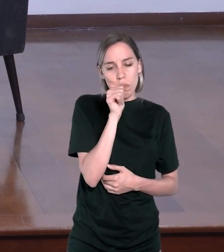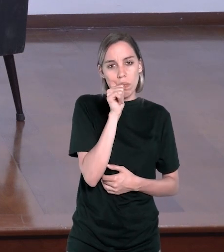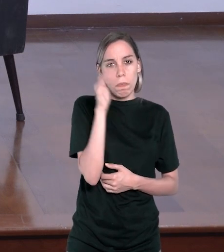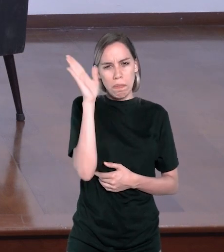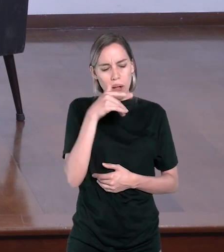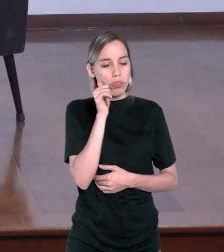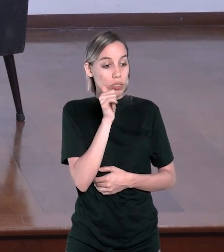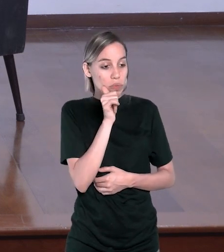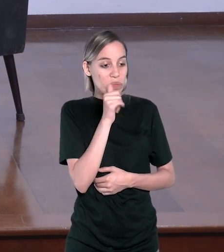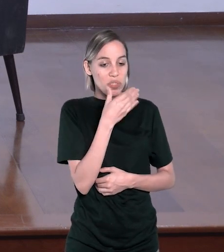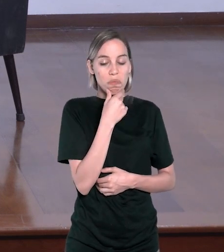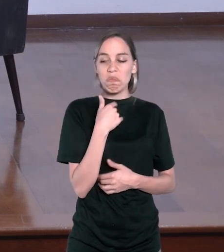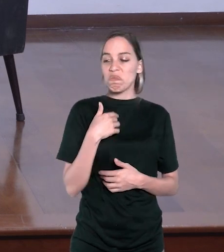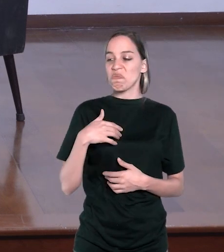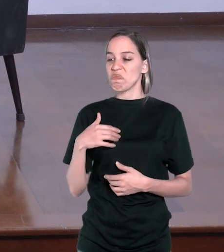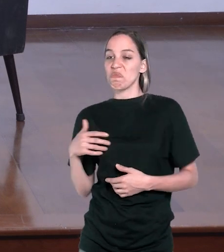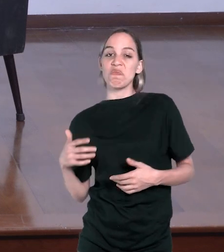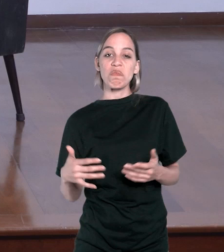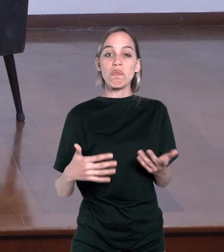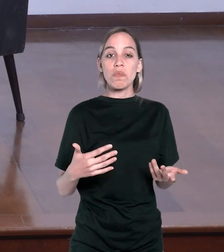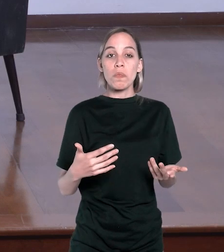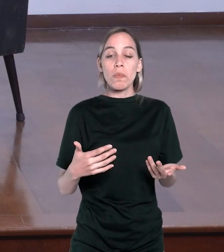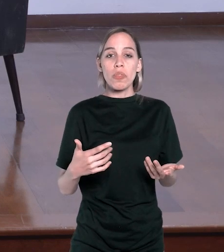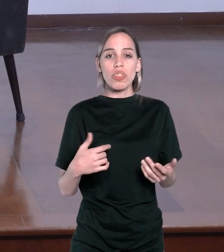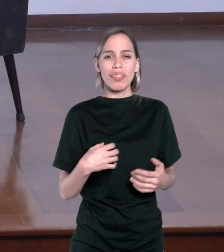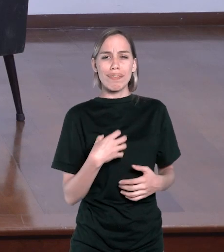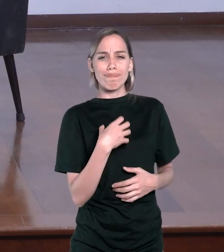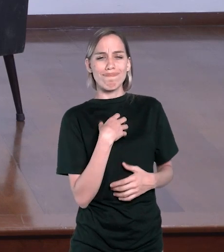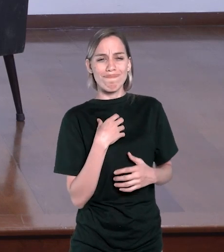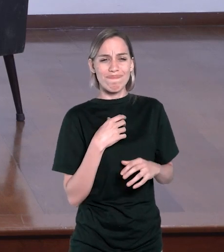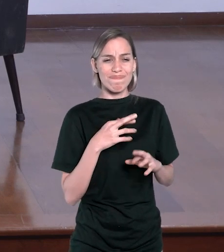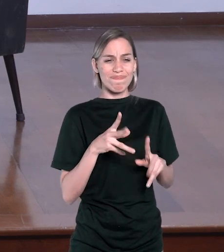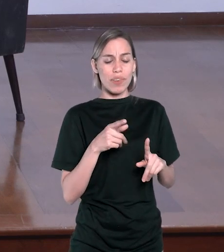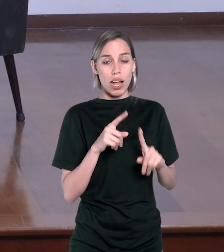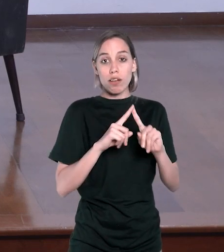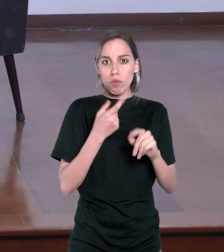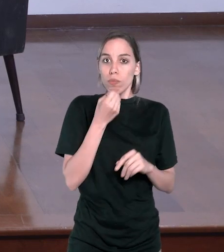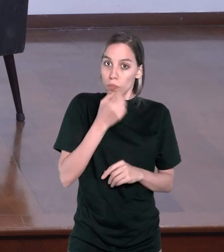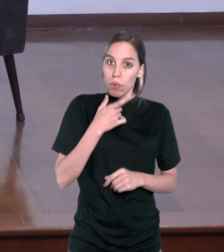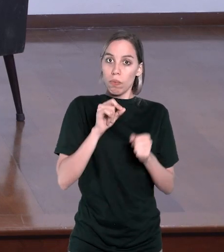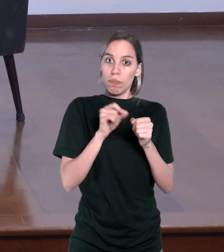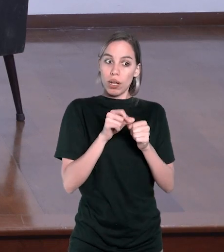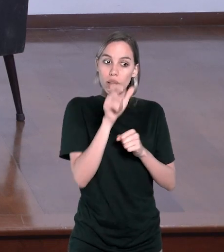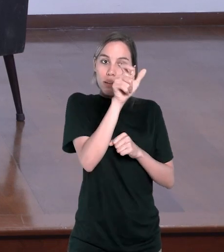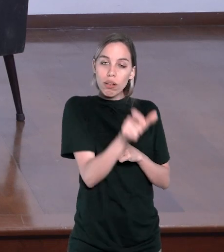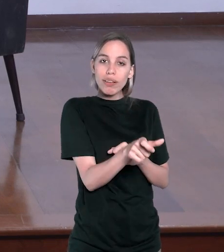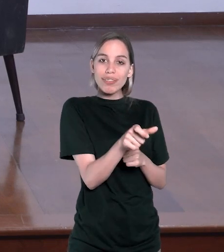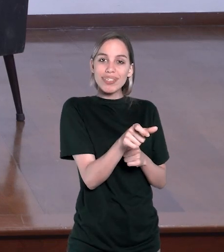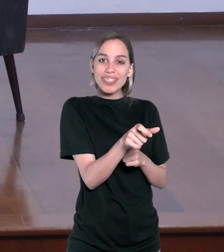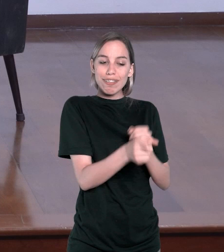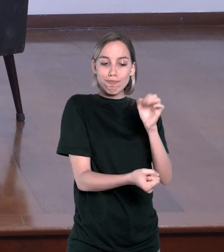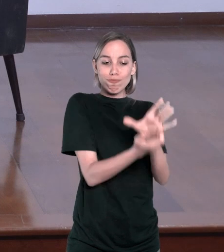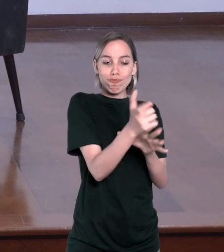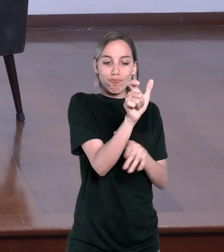sabe? Mas ele... Então foi muito interessante fazer esse personagem. E, aos